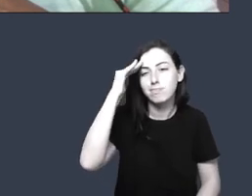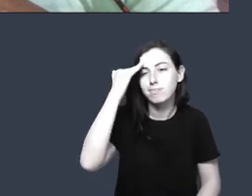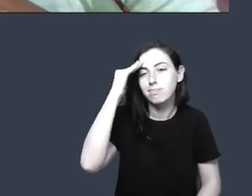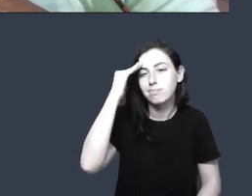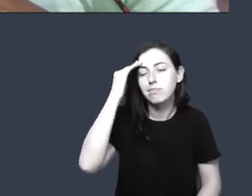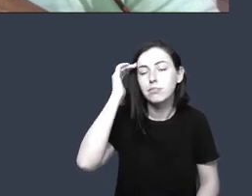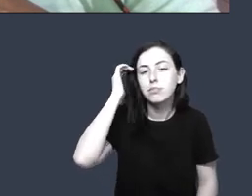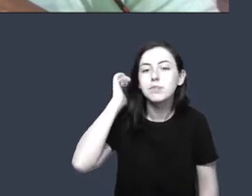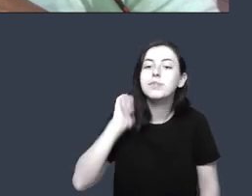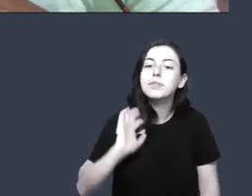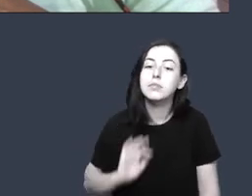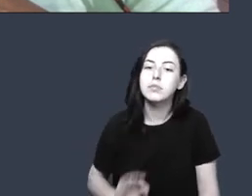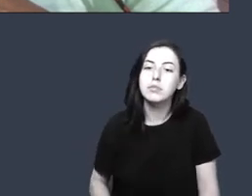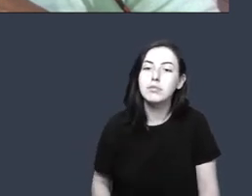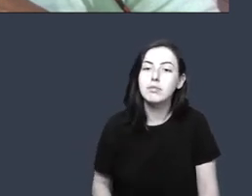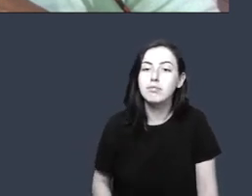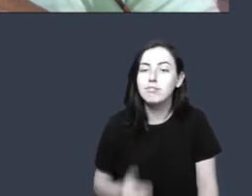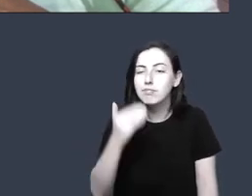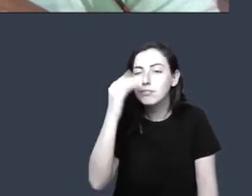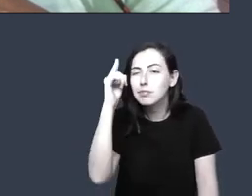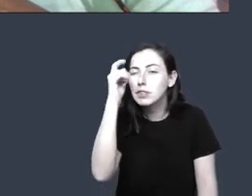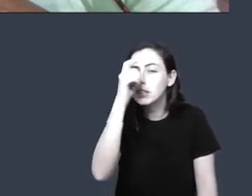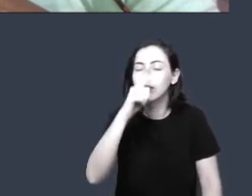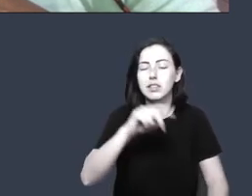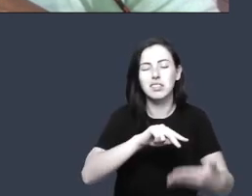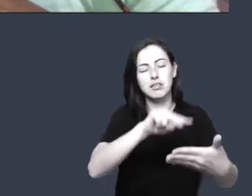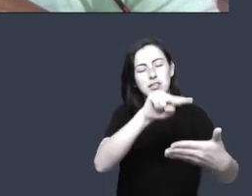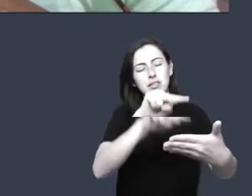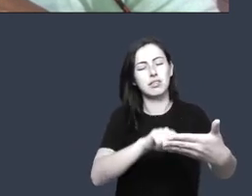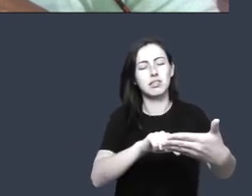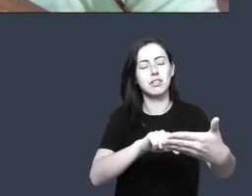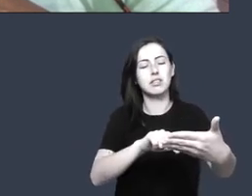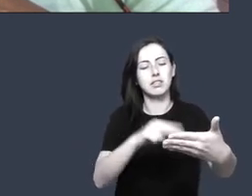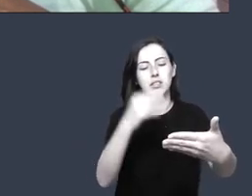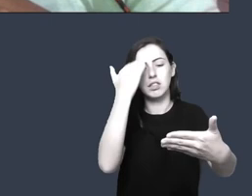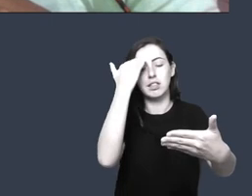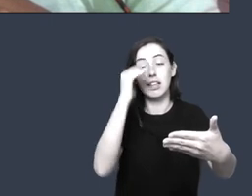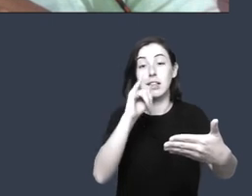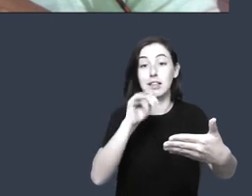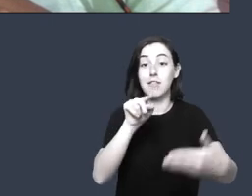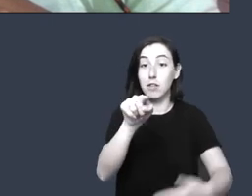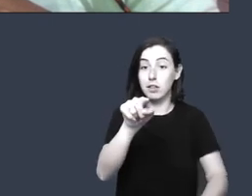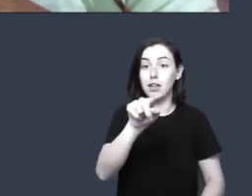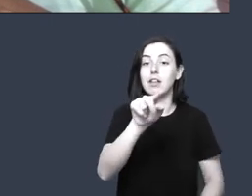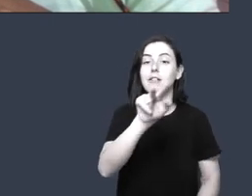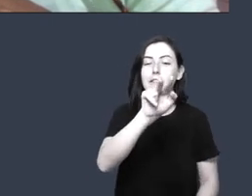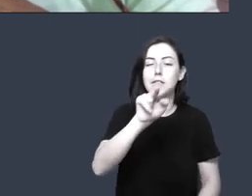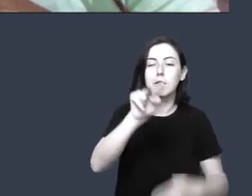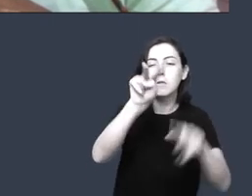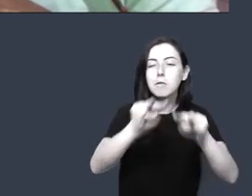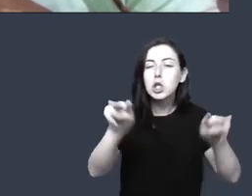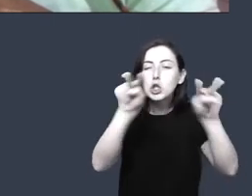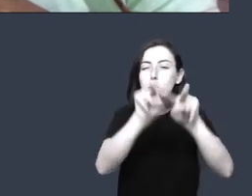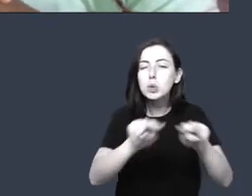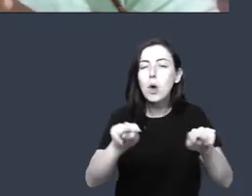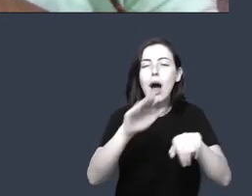de você mastigar, de você entender o que está acontecendo. Se você visualiza, tudo fica um pouco mais simples. Né?